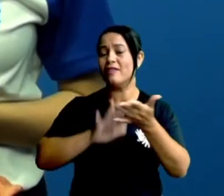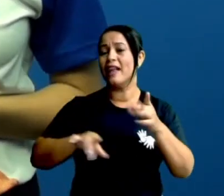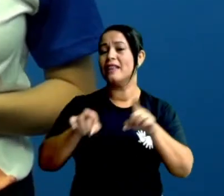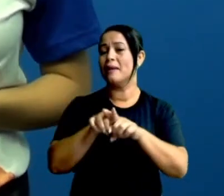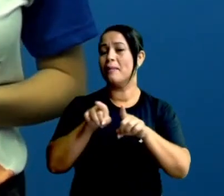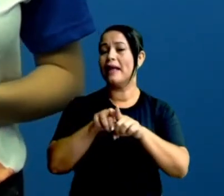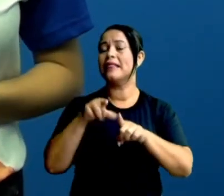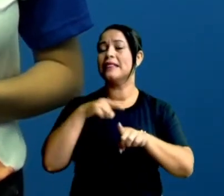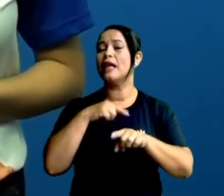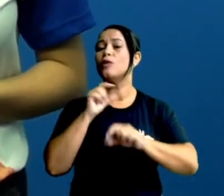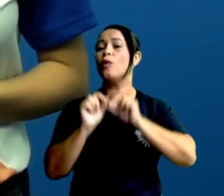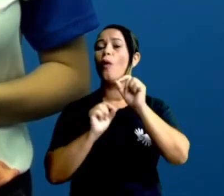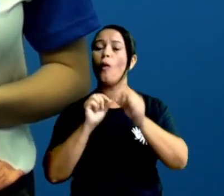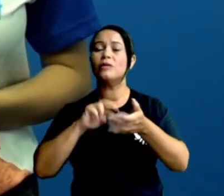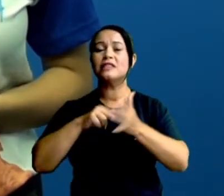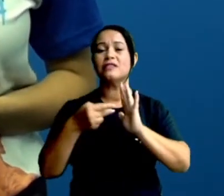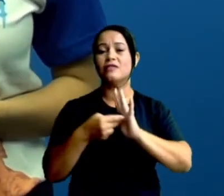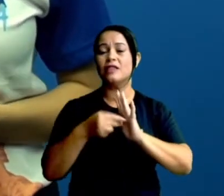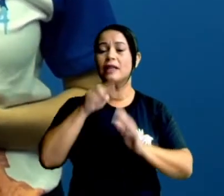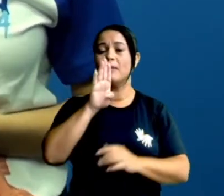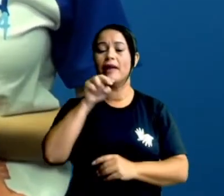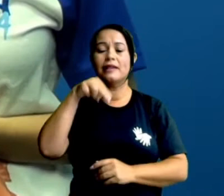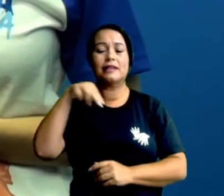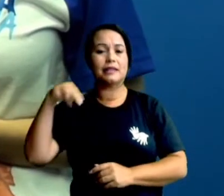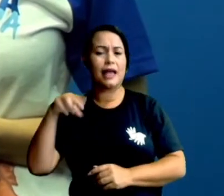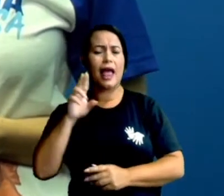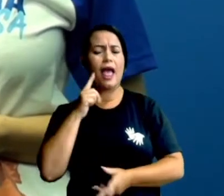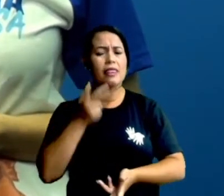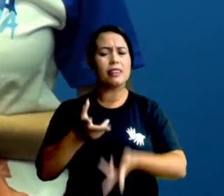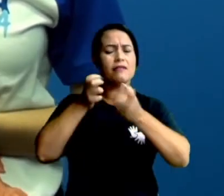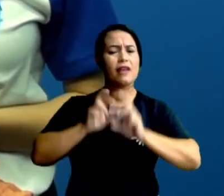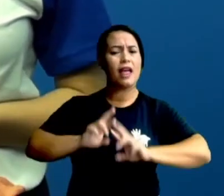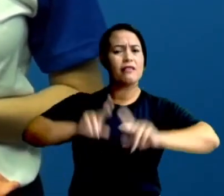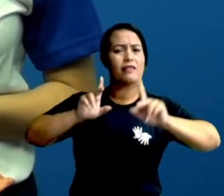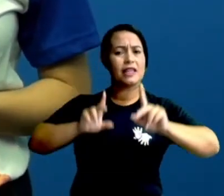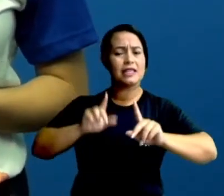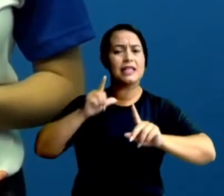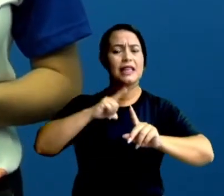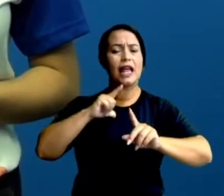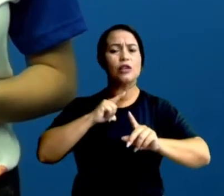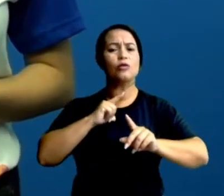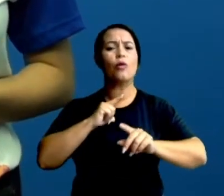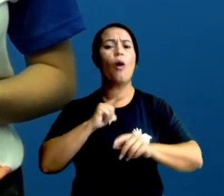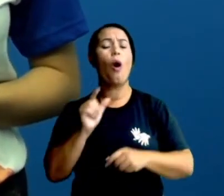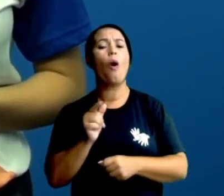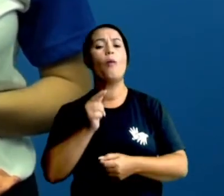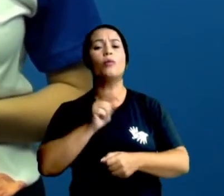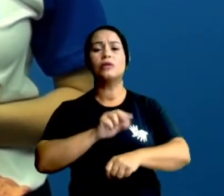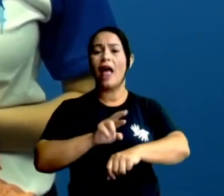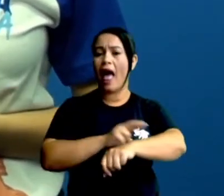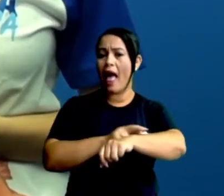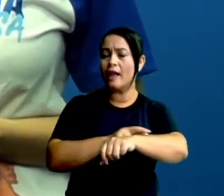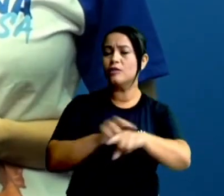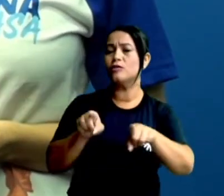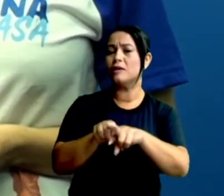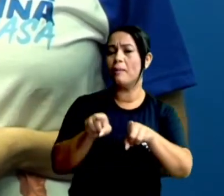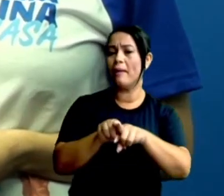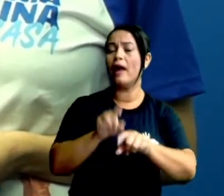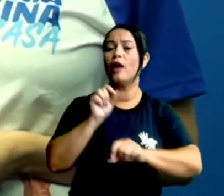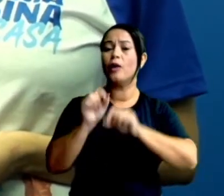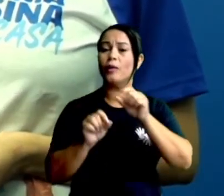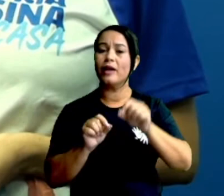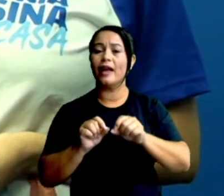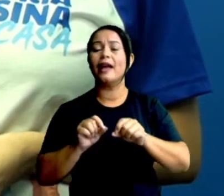Comum Curricular é identificar diferenças étnico-raciais e étnico-culturais e